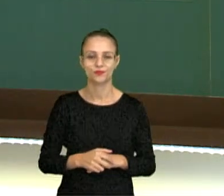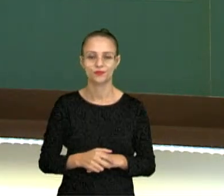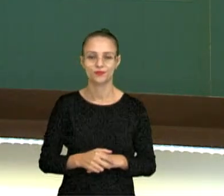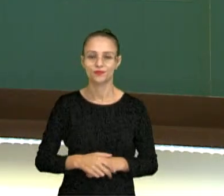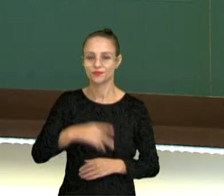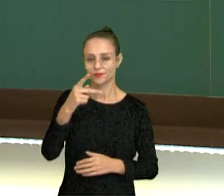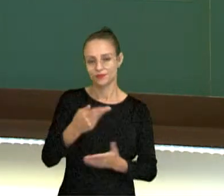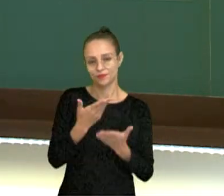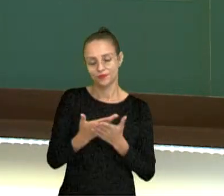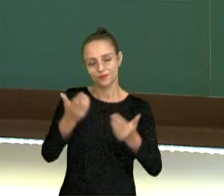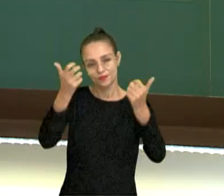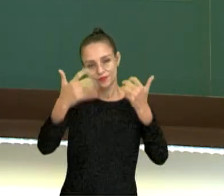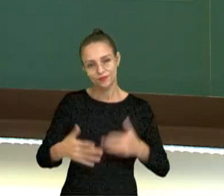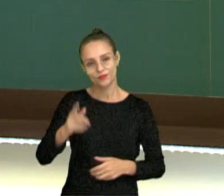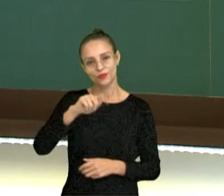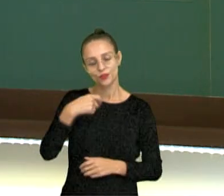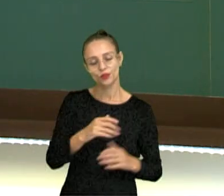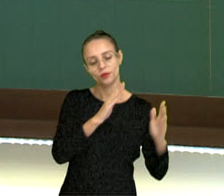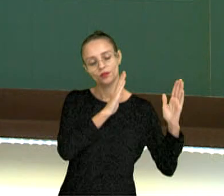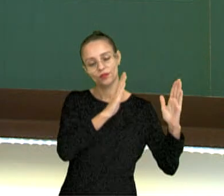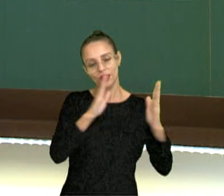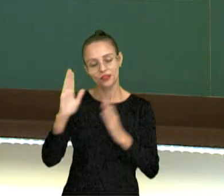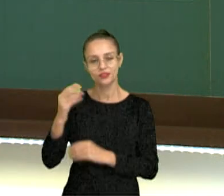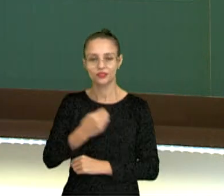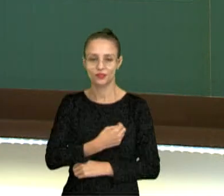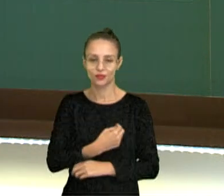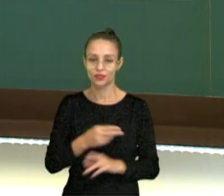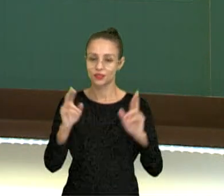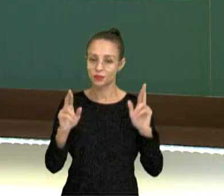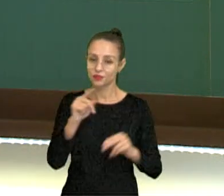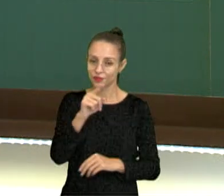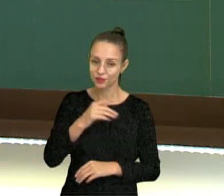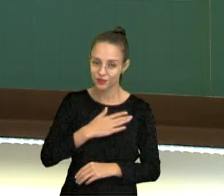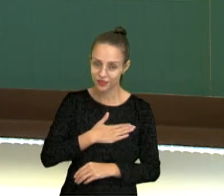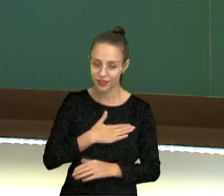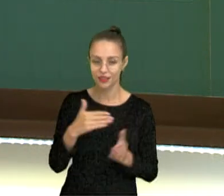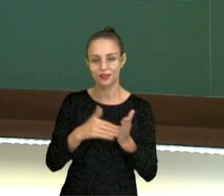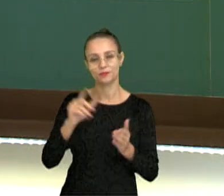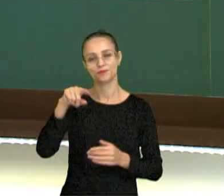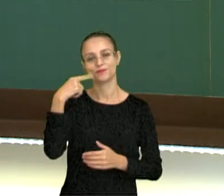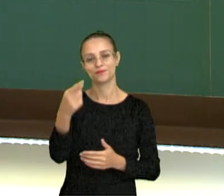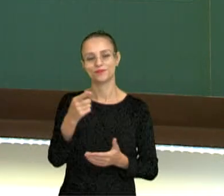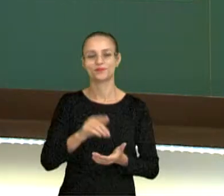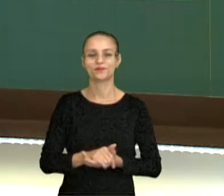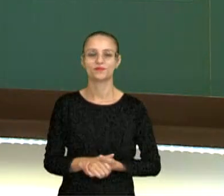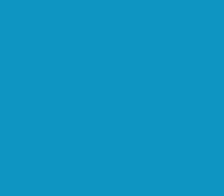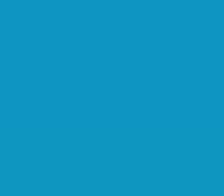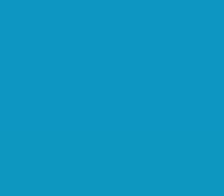Nessa aula, nós falamos sobre as fases da vida. Espero que vocês tenham gostado e até breve!